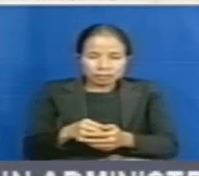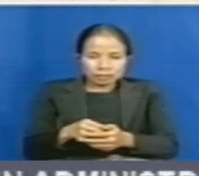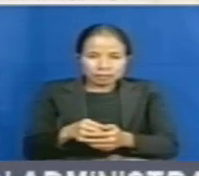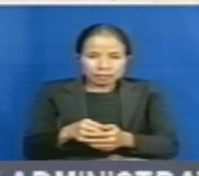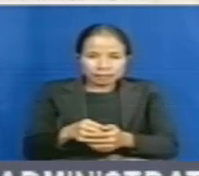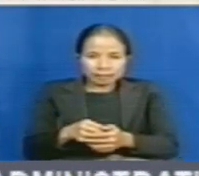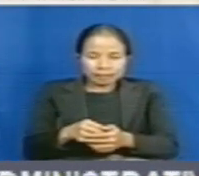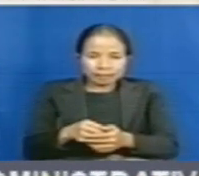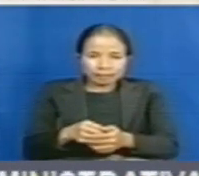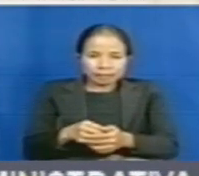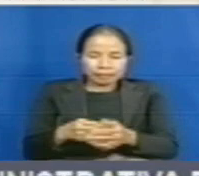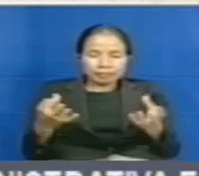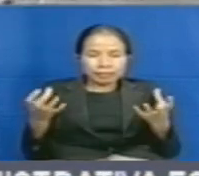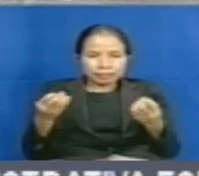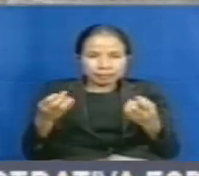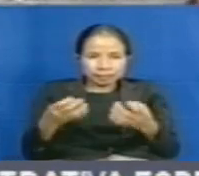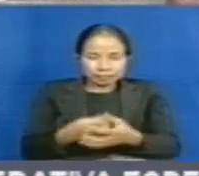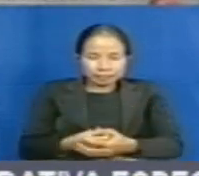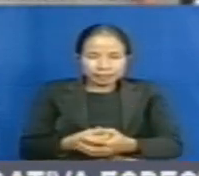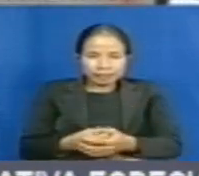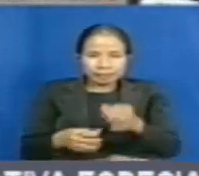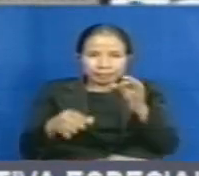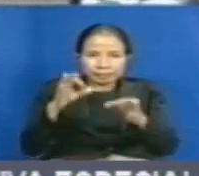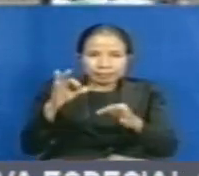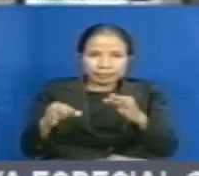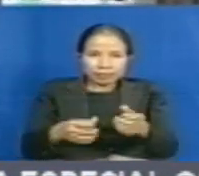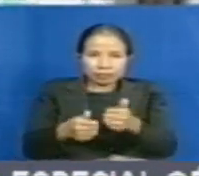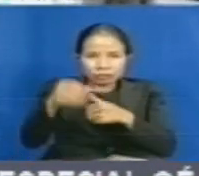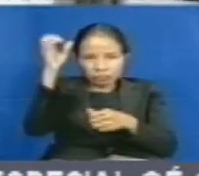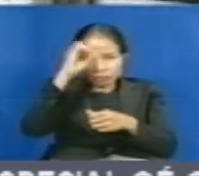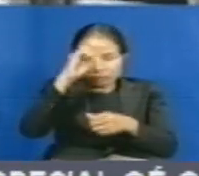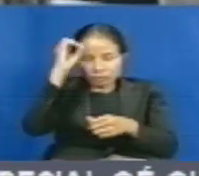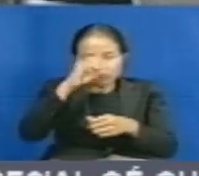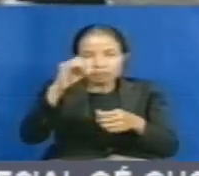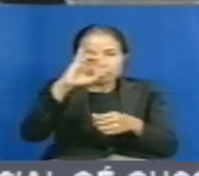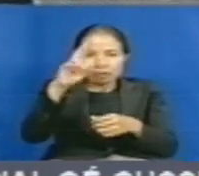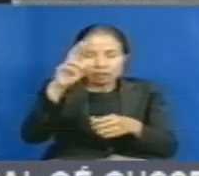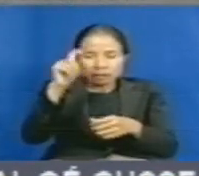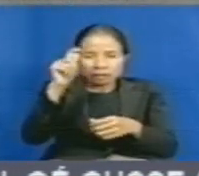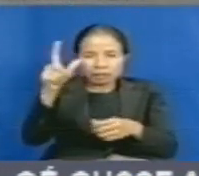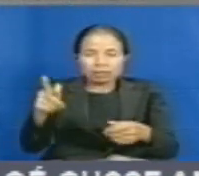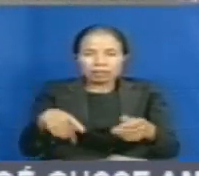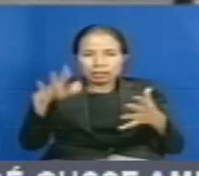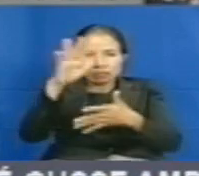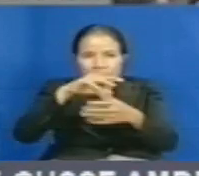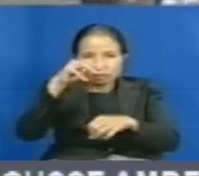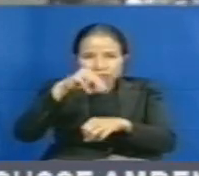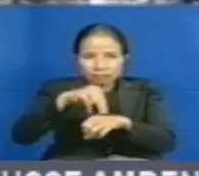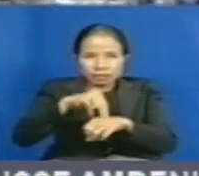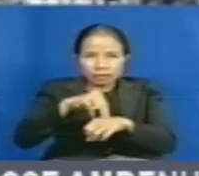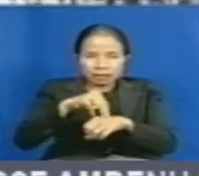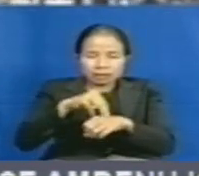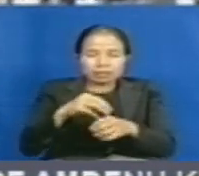fragilidade forma ou em. Entretanto, ter observação RTT Linhan. E a celebração missa